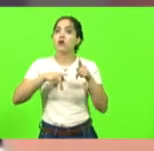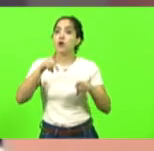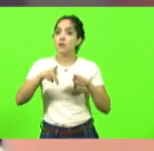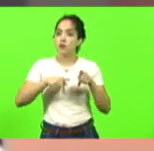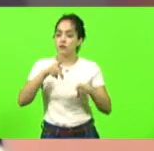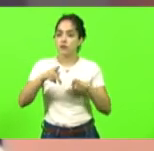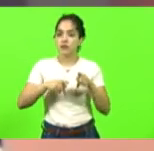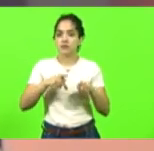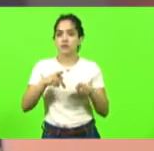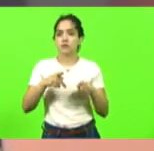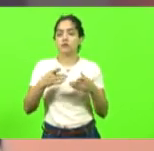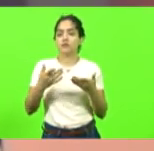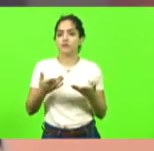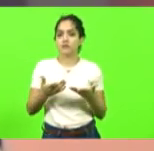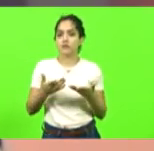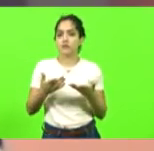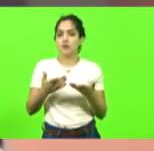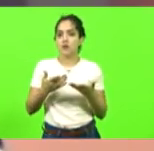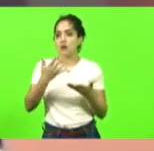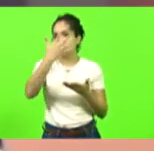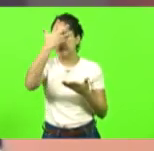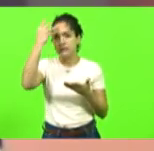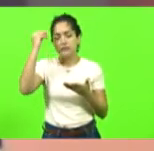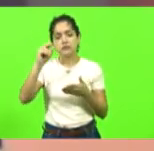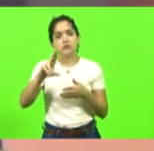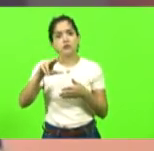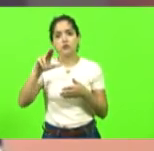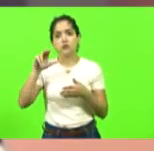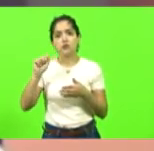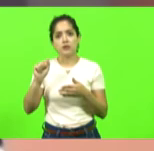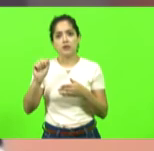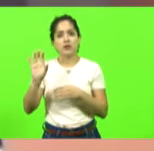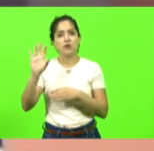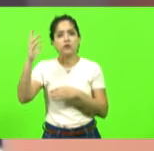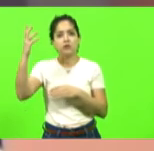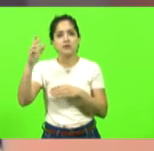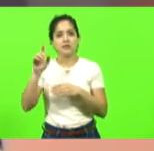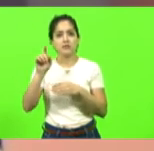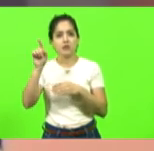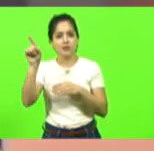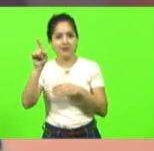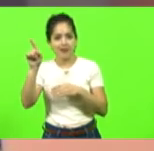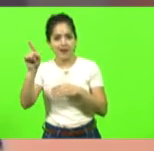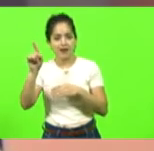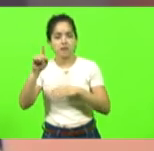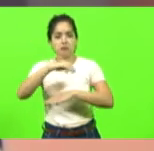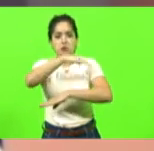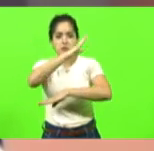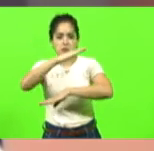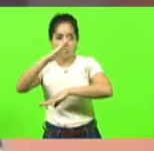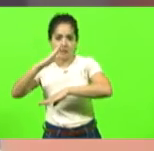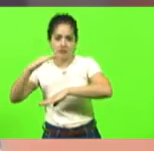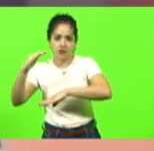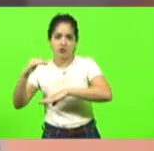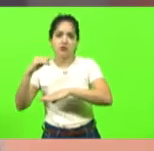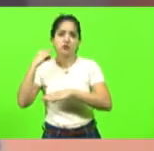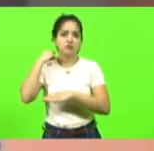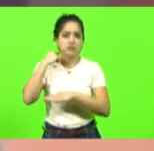todo. Eu nunca vou esquecer do desastre de Mariana e Brumadinho, quando,